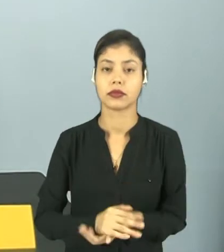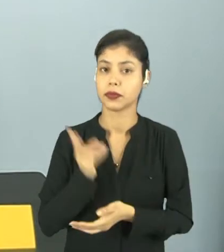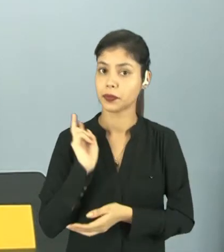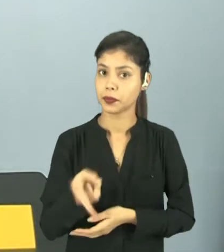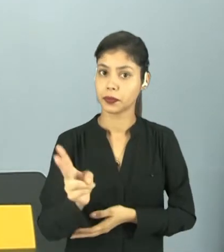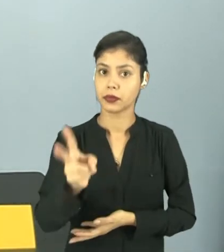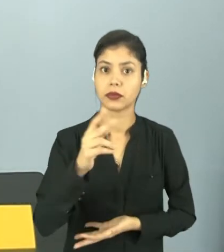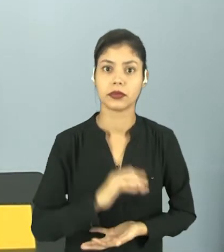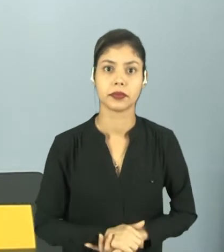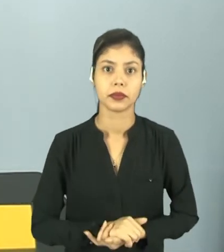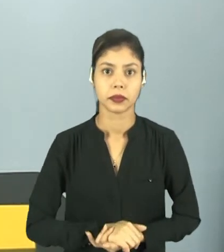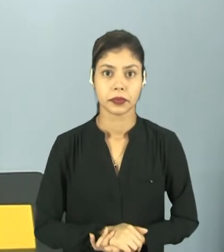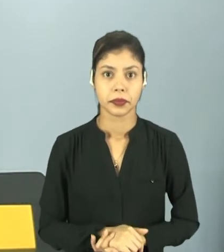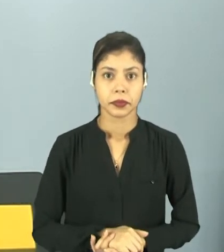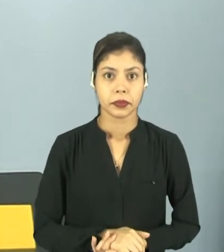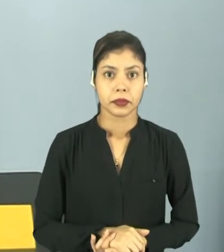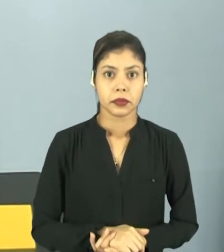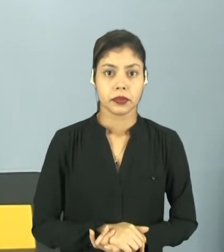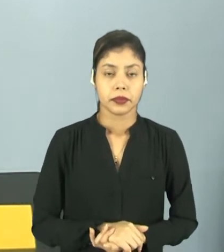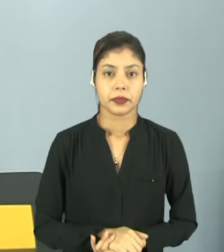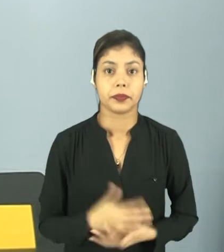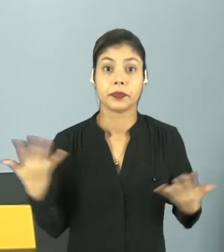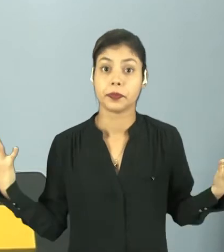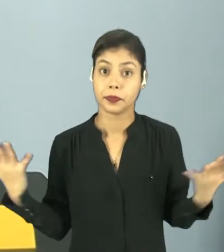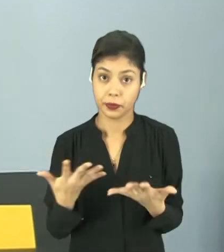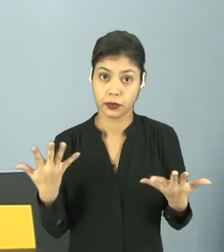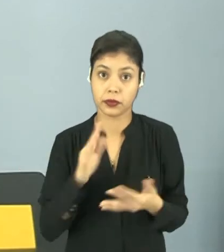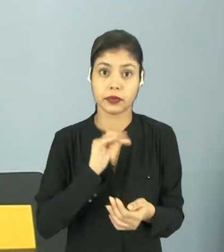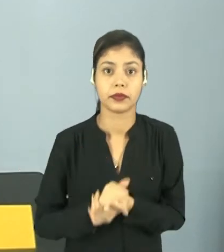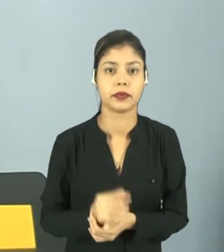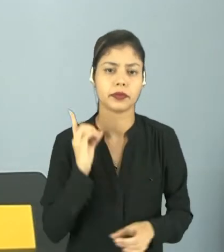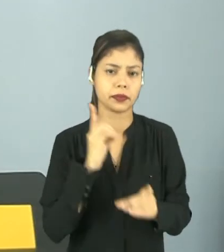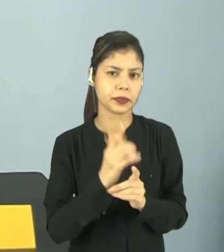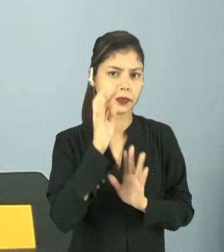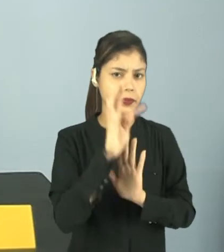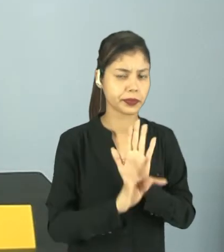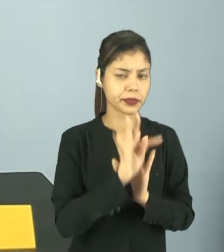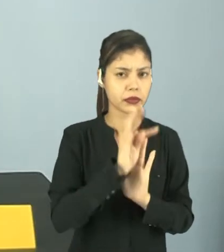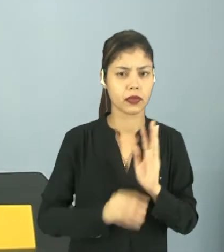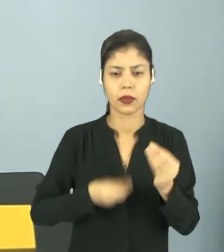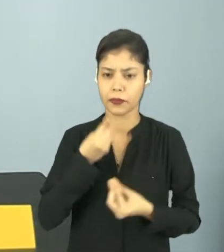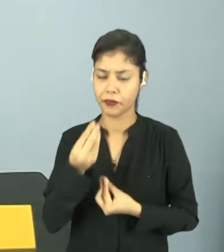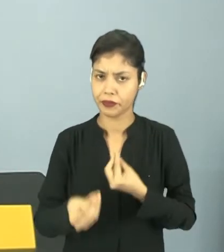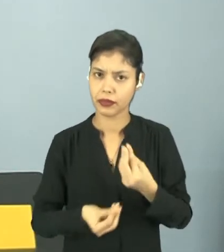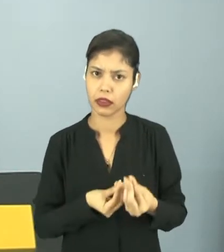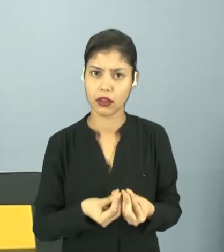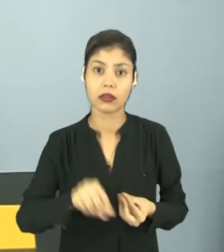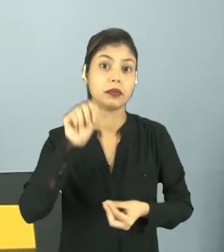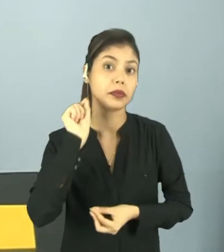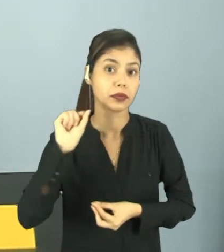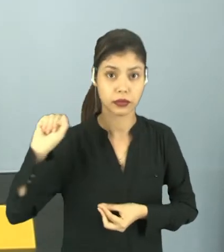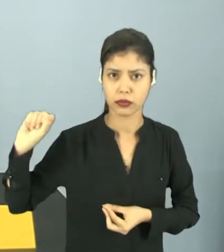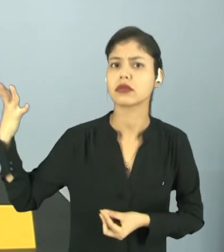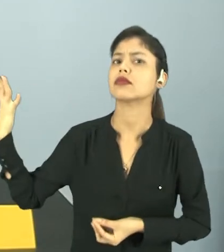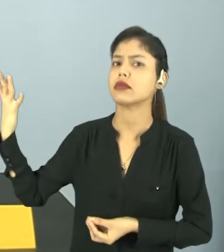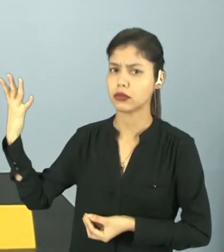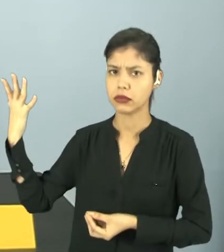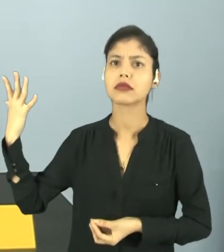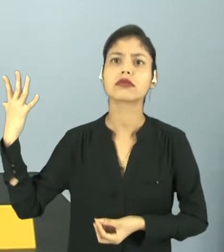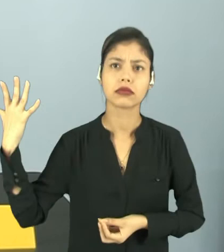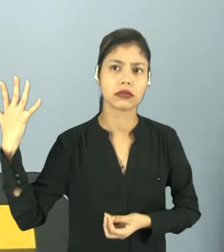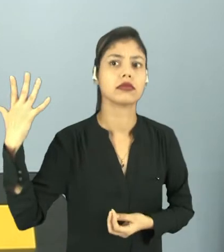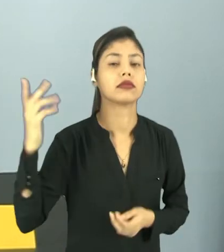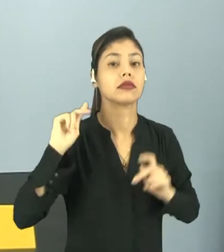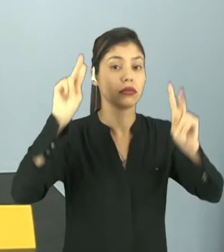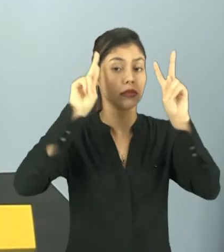continuar? Agora nós vamos identificar no texto o que foi que aconteceu para que os